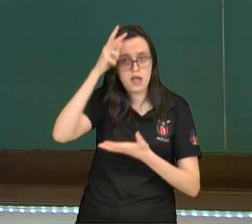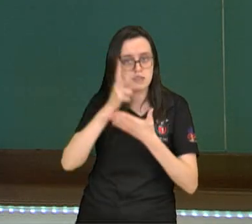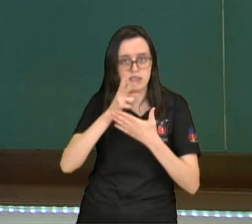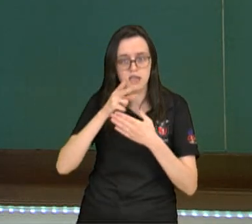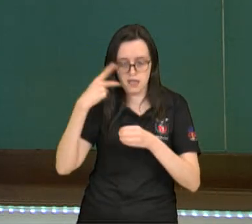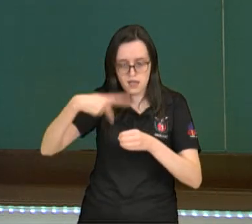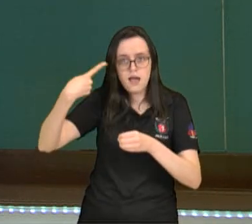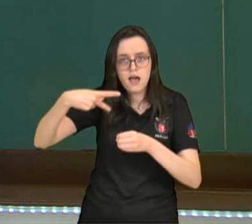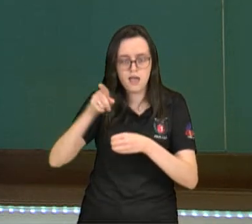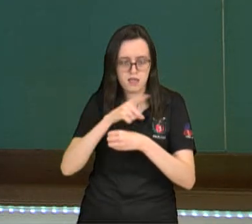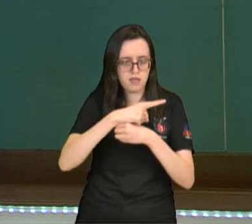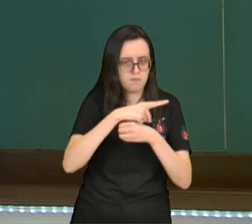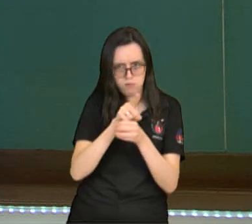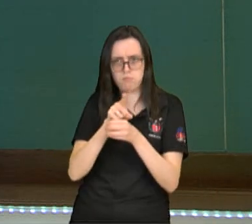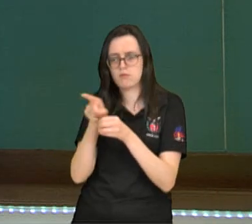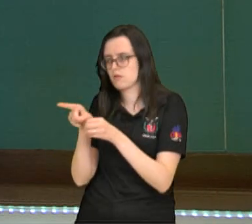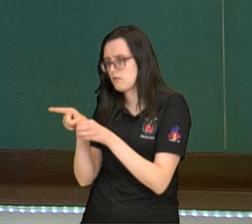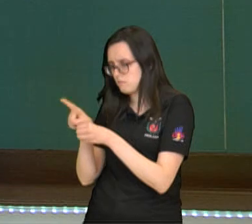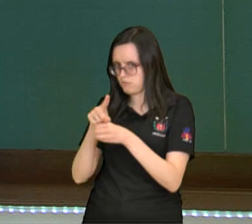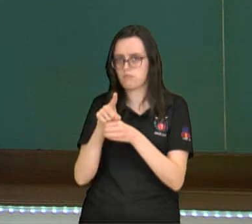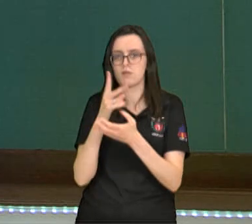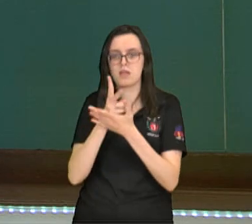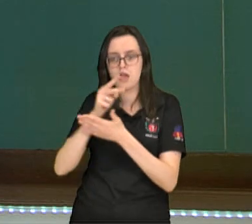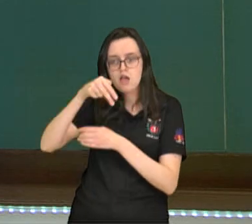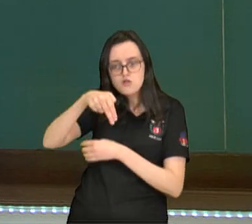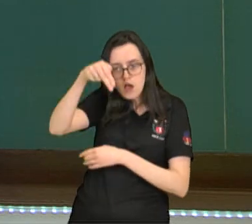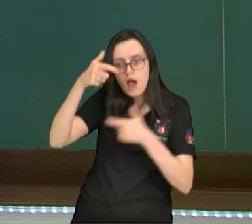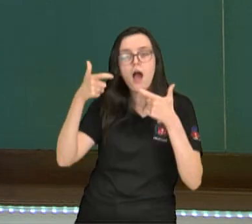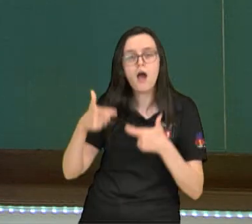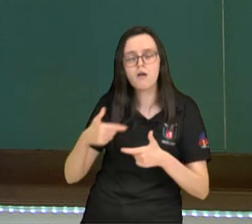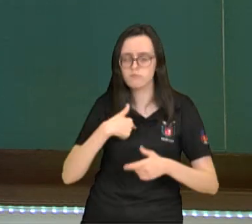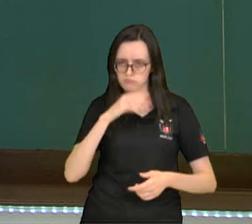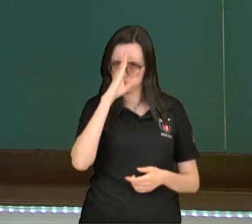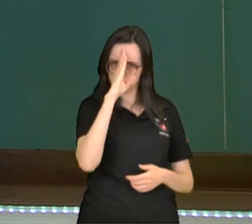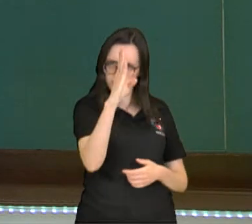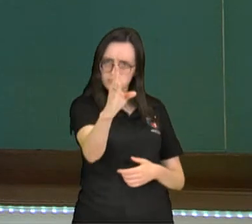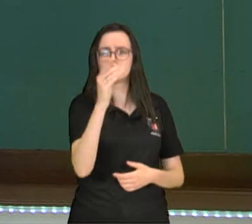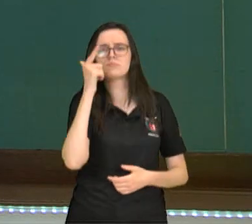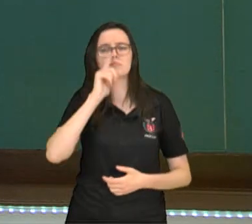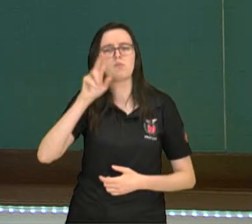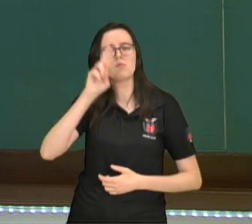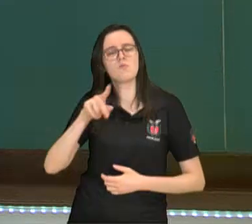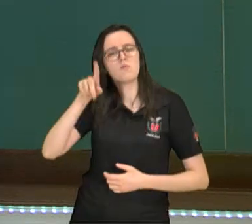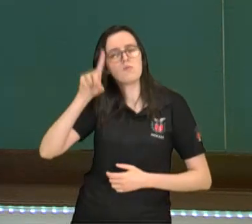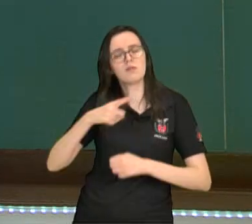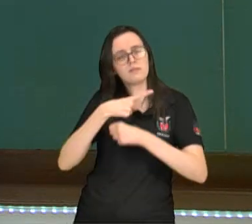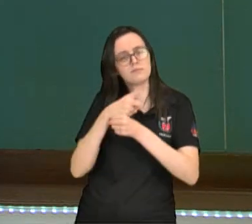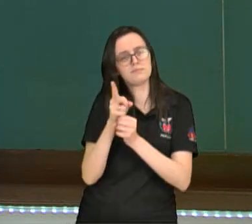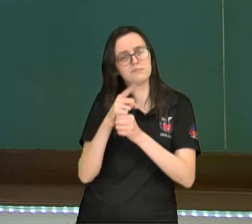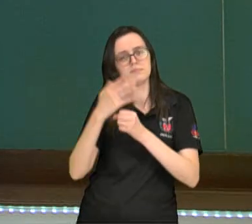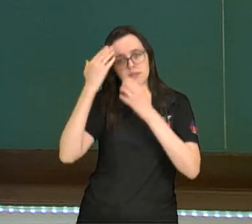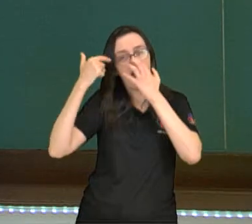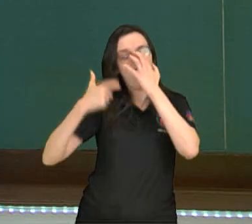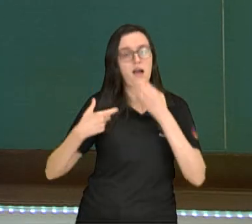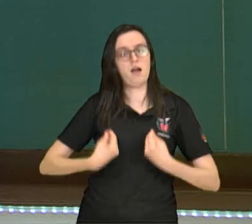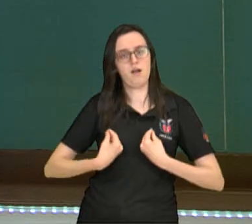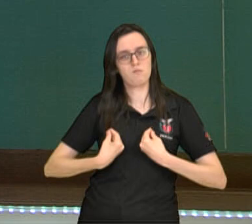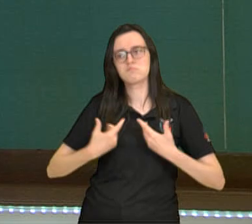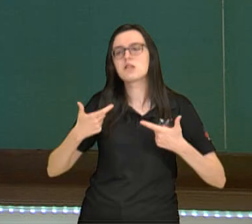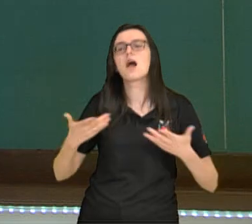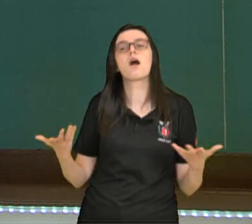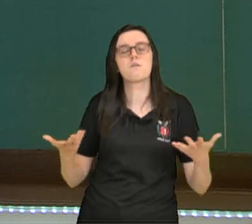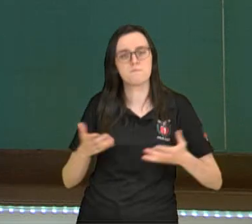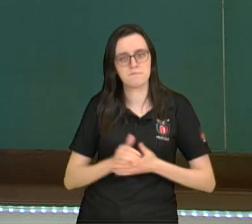vai estar apontando para norte. Então, daí eu consigo me orientar através sabendo onde está o norte, eu consigo me